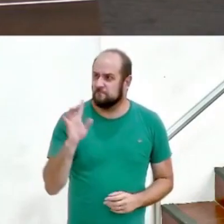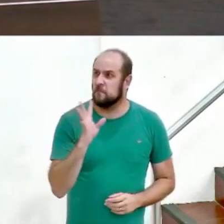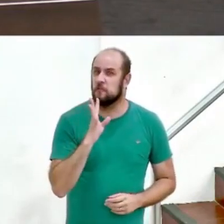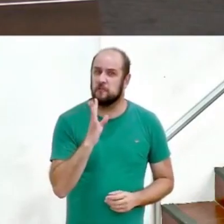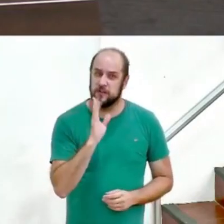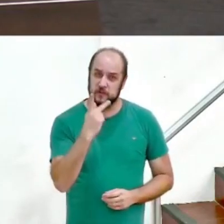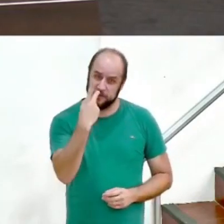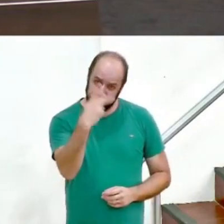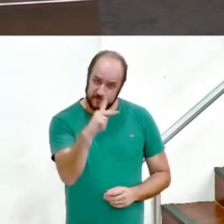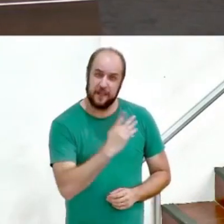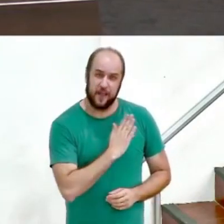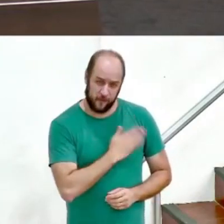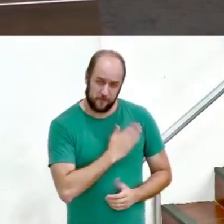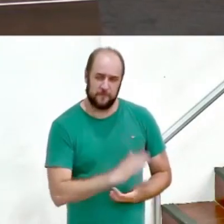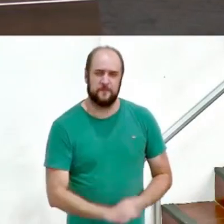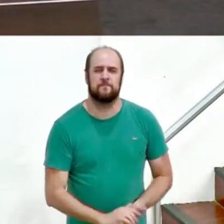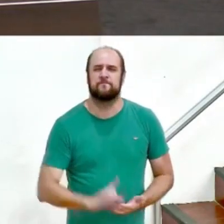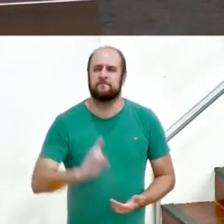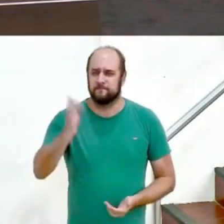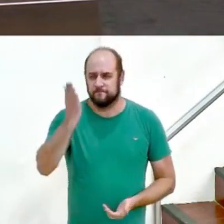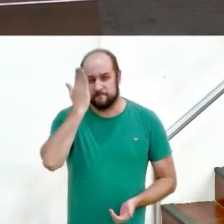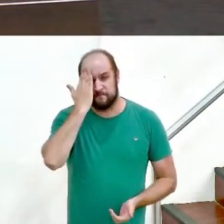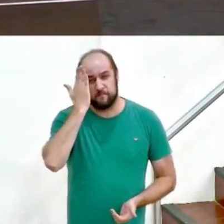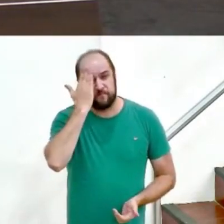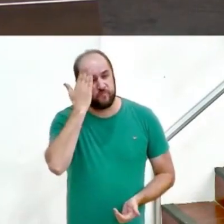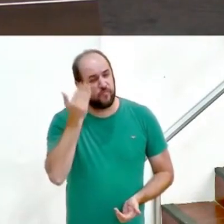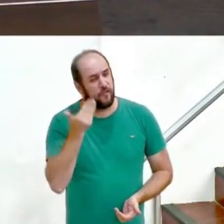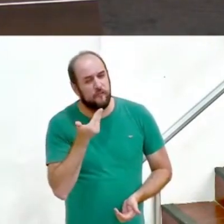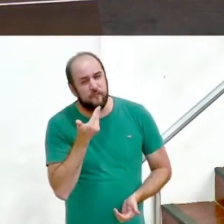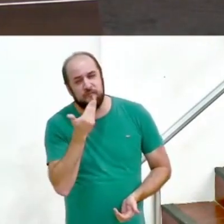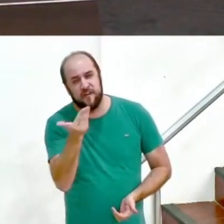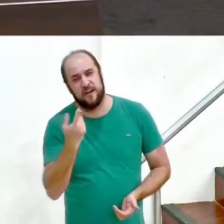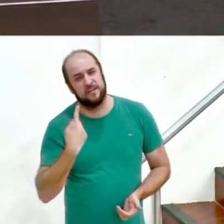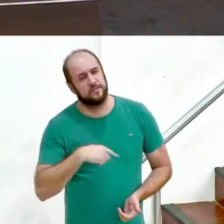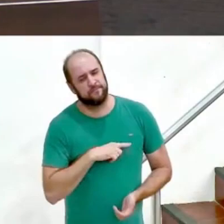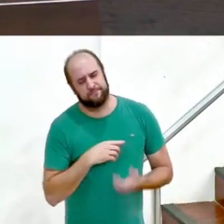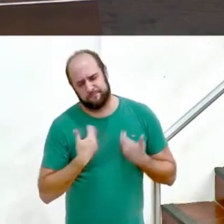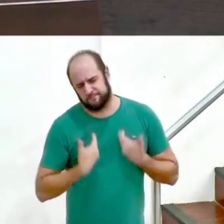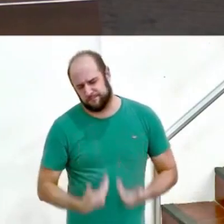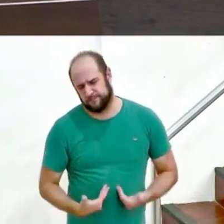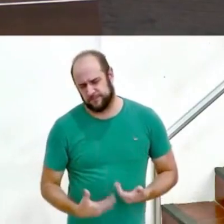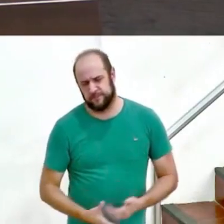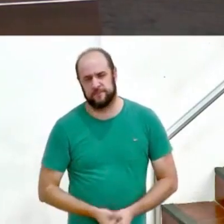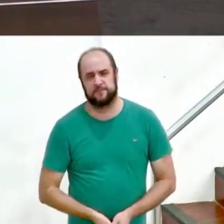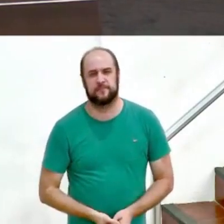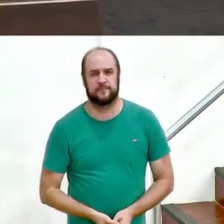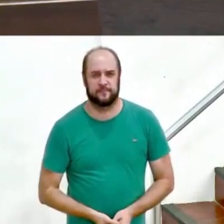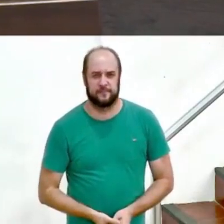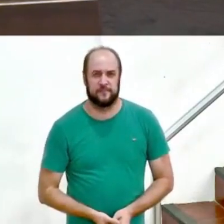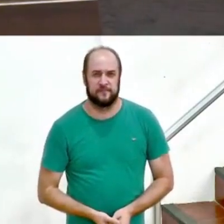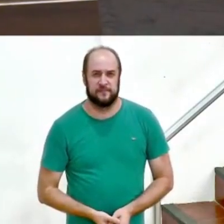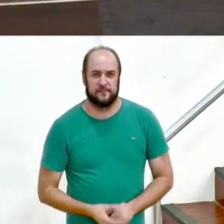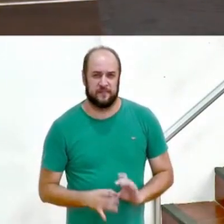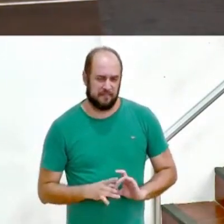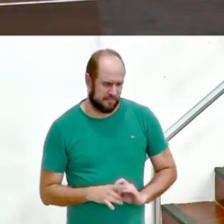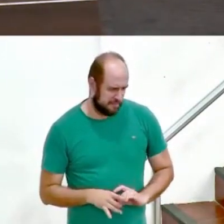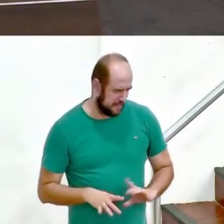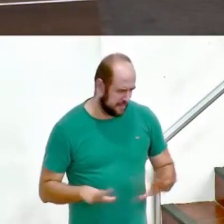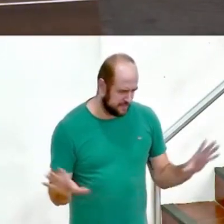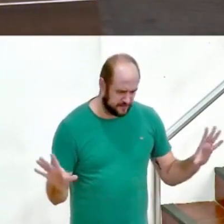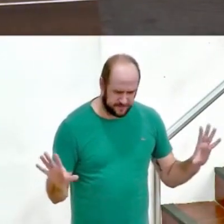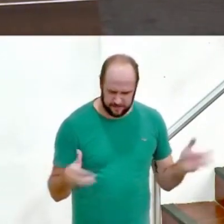seu coração. Deus sabe o quão facilmente nós nos desanimamos e deixamos nos